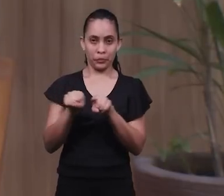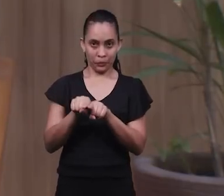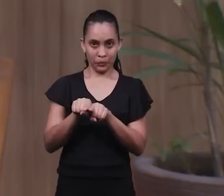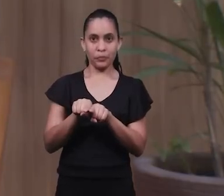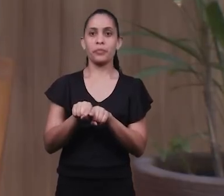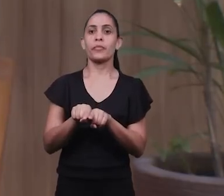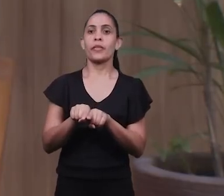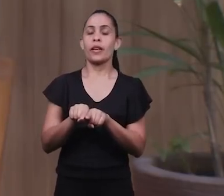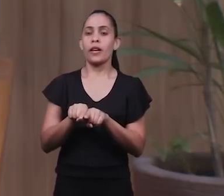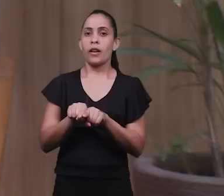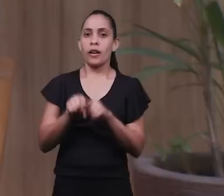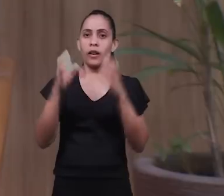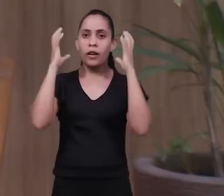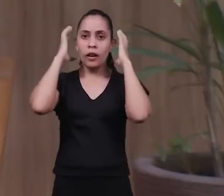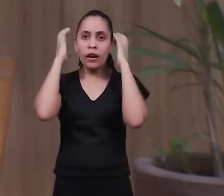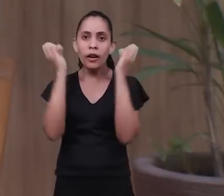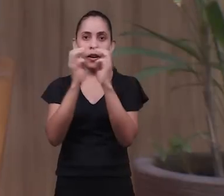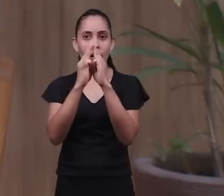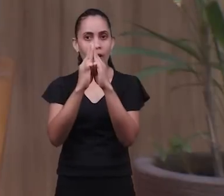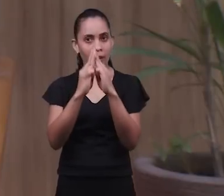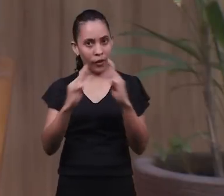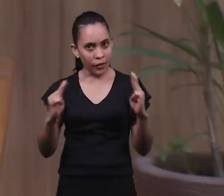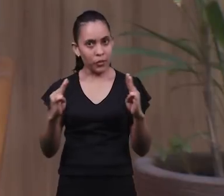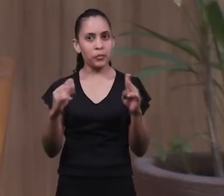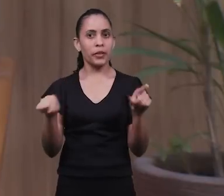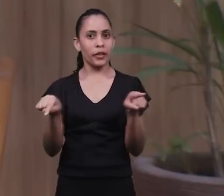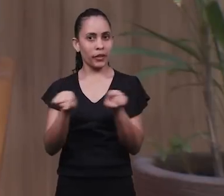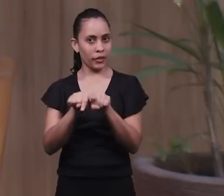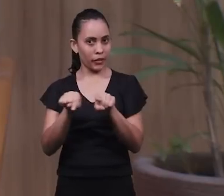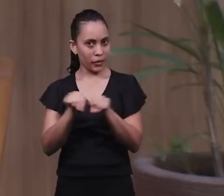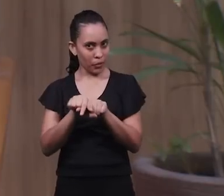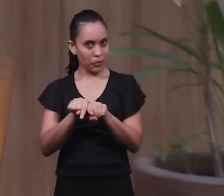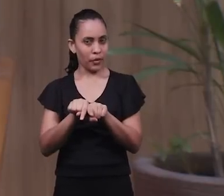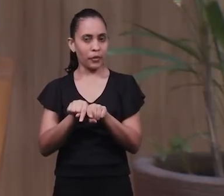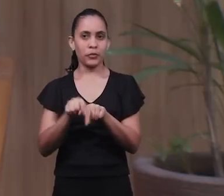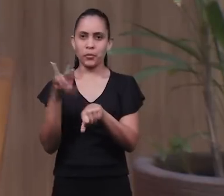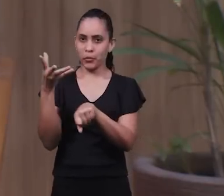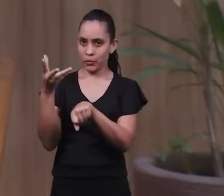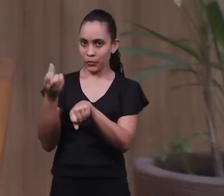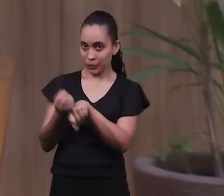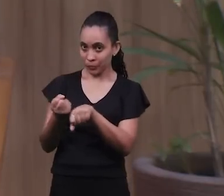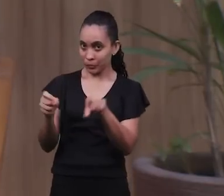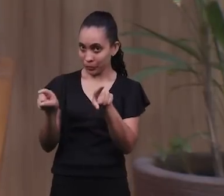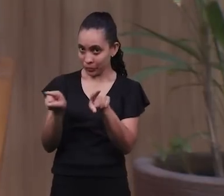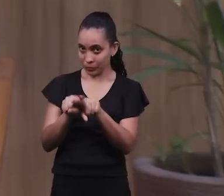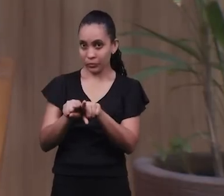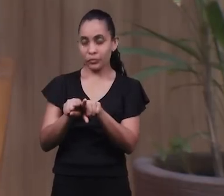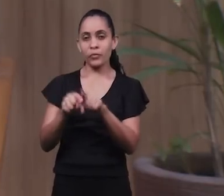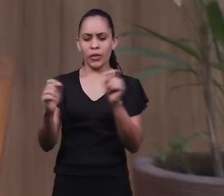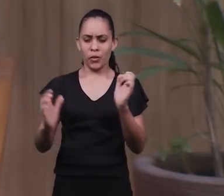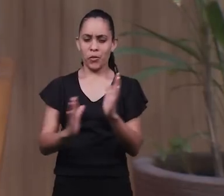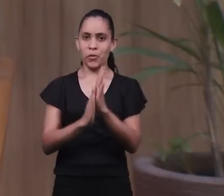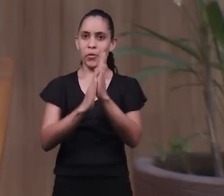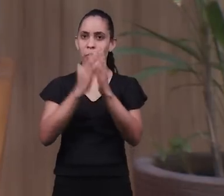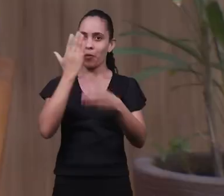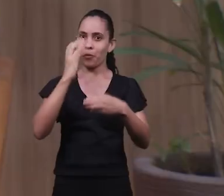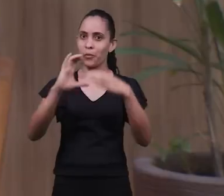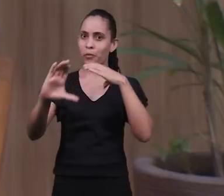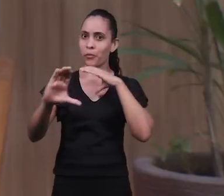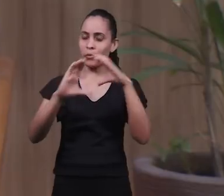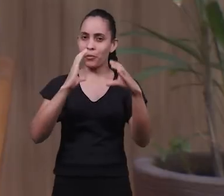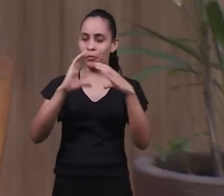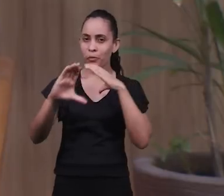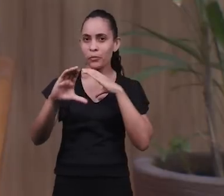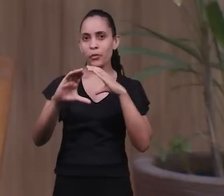nossa rádio. São gratuitos na sua loja de aplicativo. Você, através do aplicativo da rádio, por exemplo, ouve louvores e mensagens